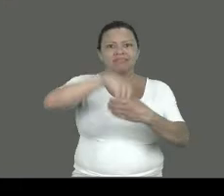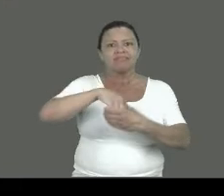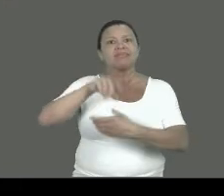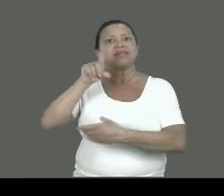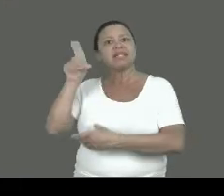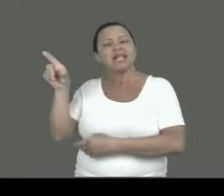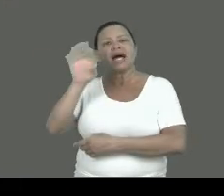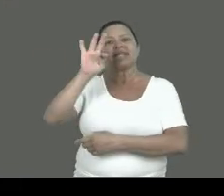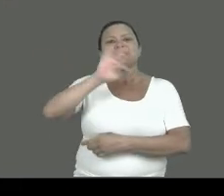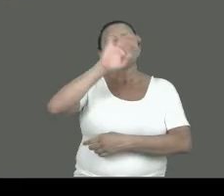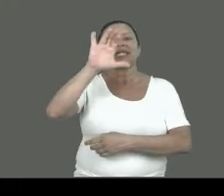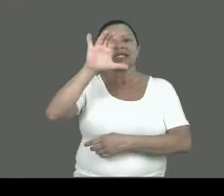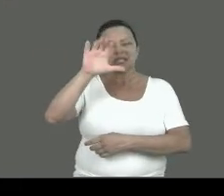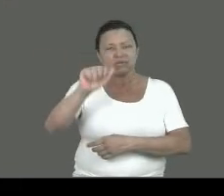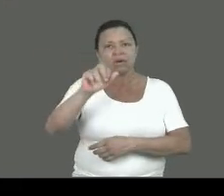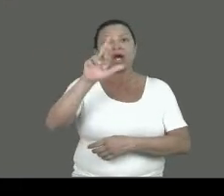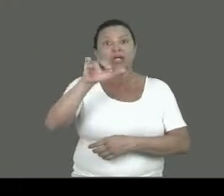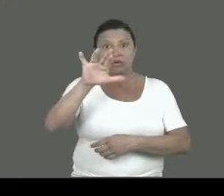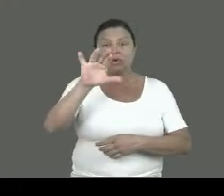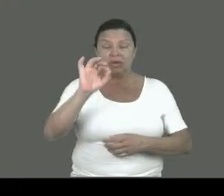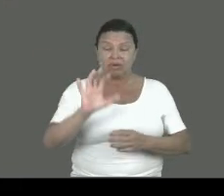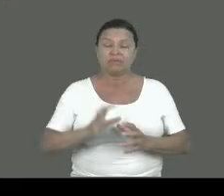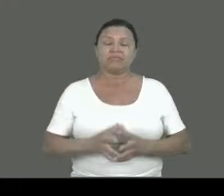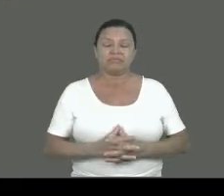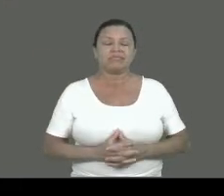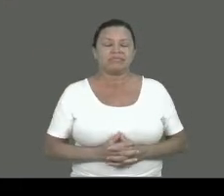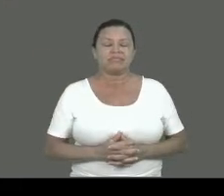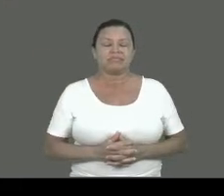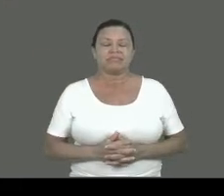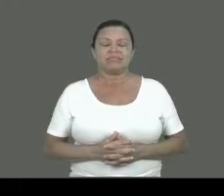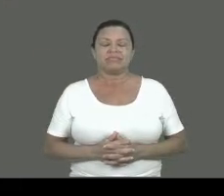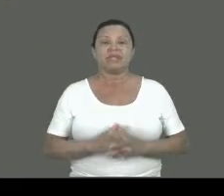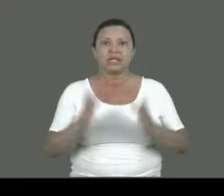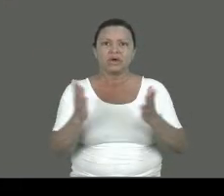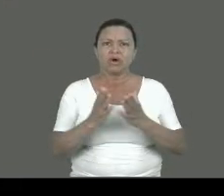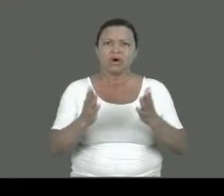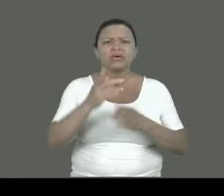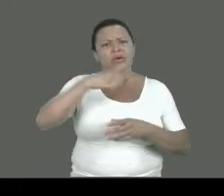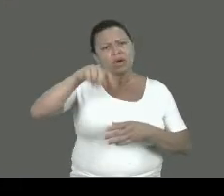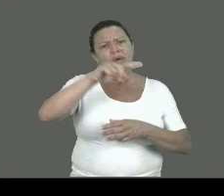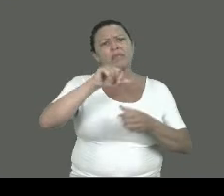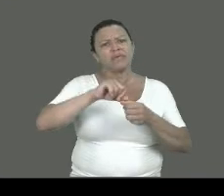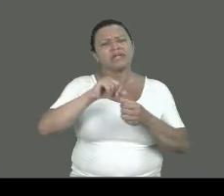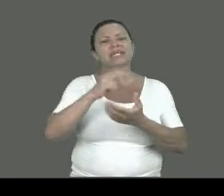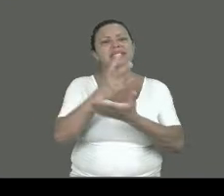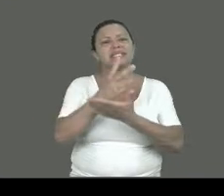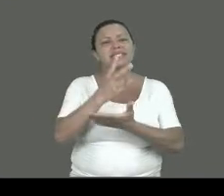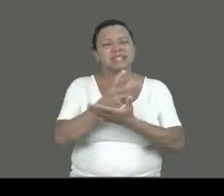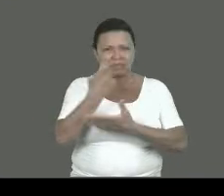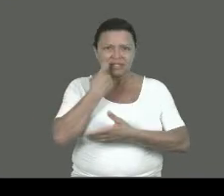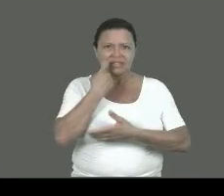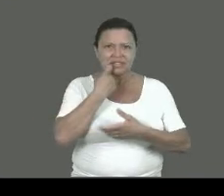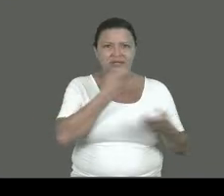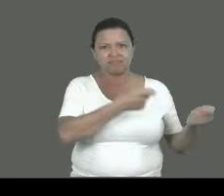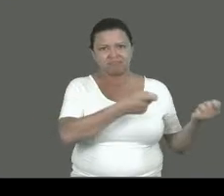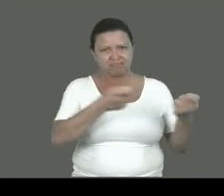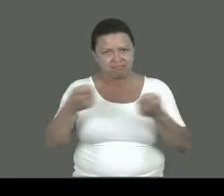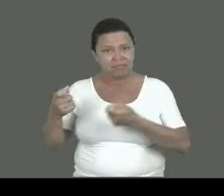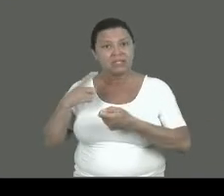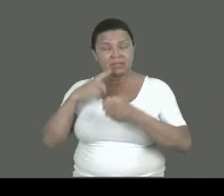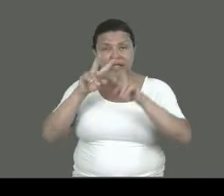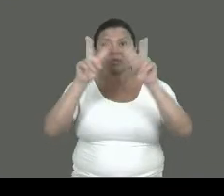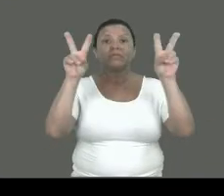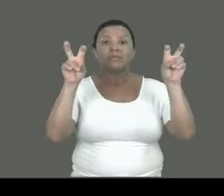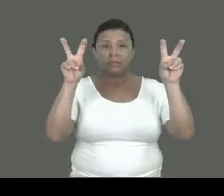Tijuca, no Rio de Janeiro. E nessa noite, como fazemos todas as sextas-feiras, trazemos um